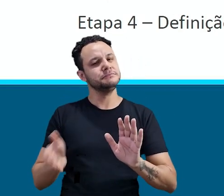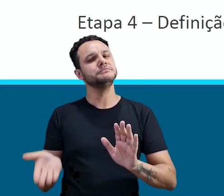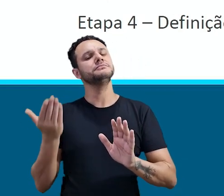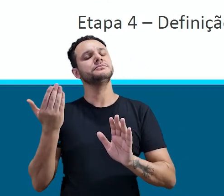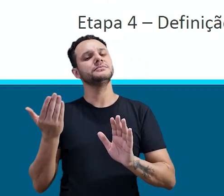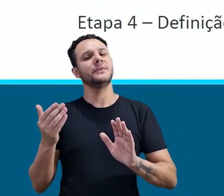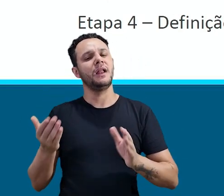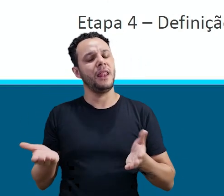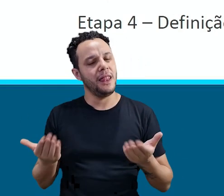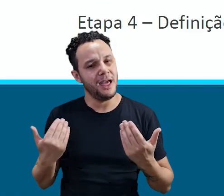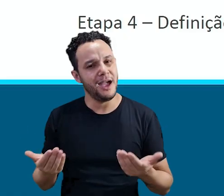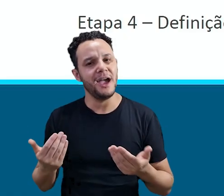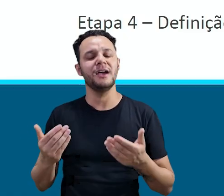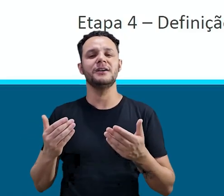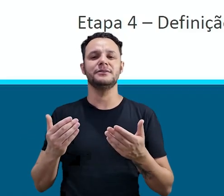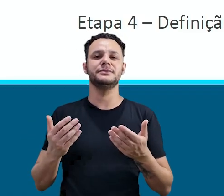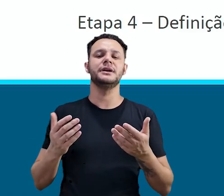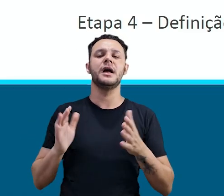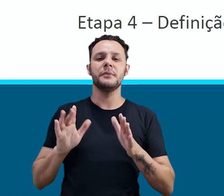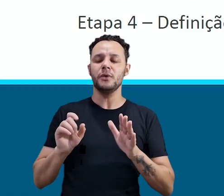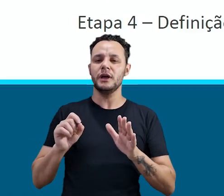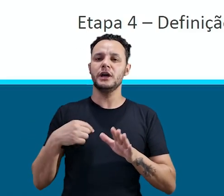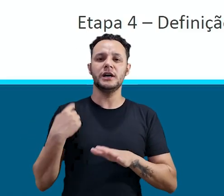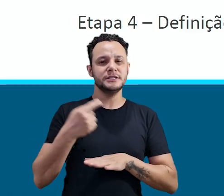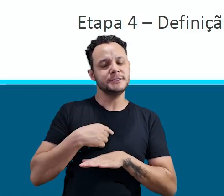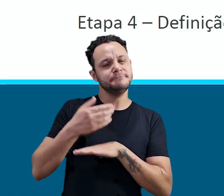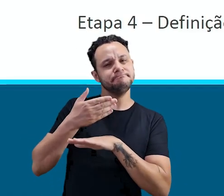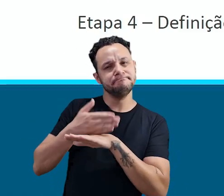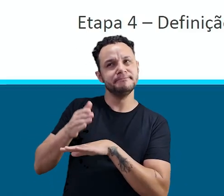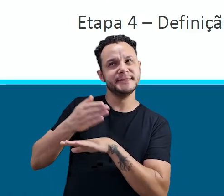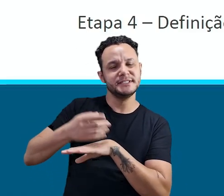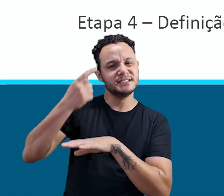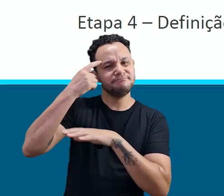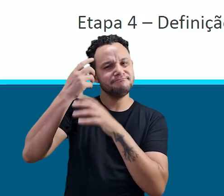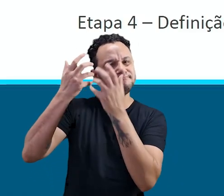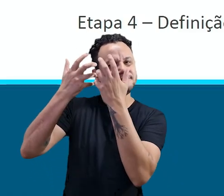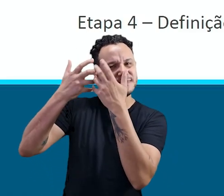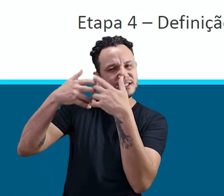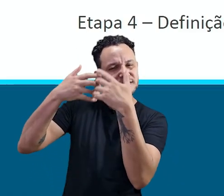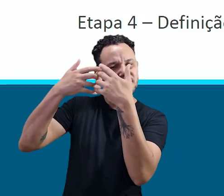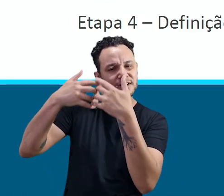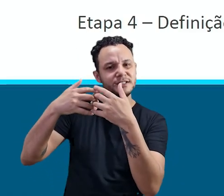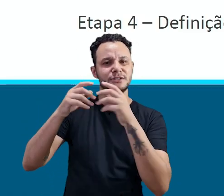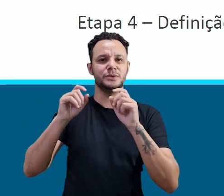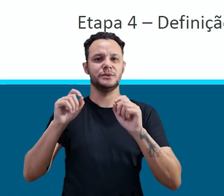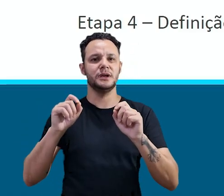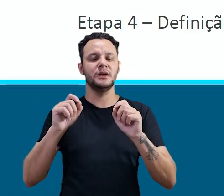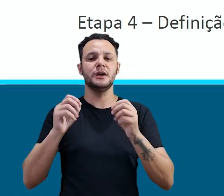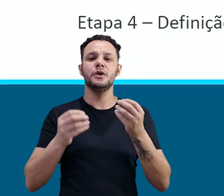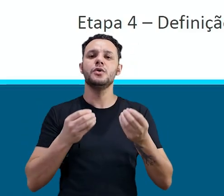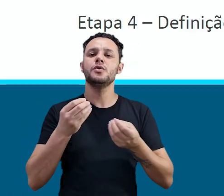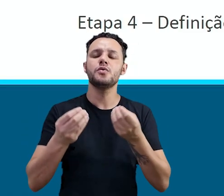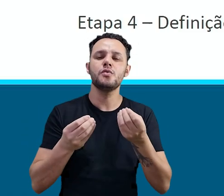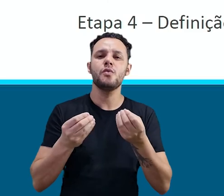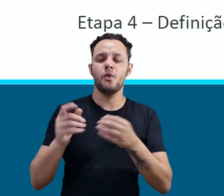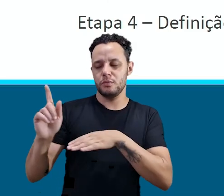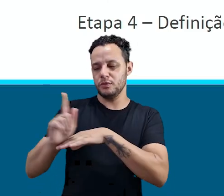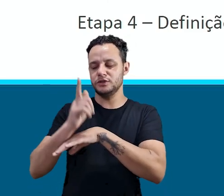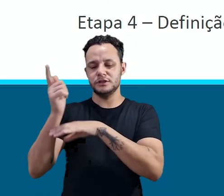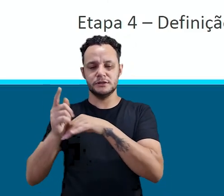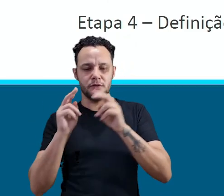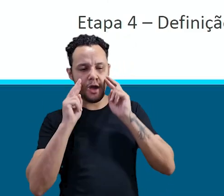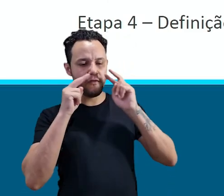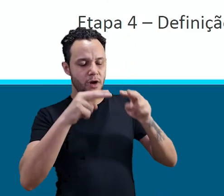estudo de caso mais leve, mais simbólico, mas para que a gente faça esse exercício de como que a gestão vai olhar